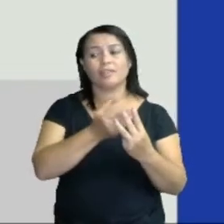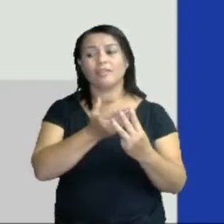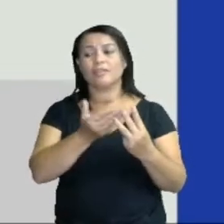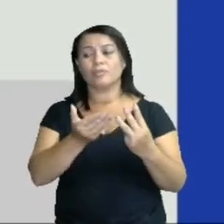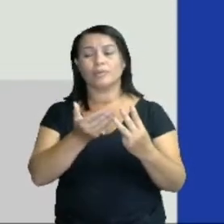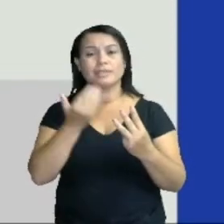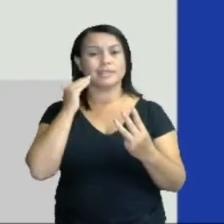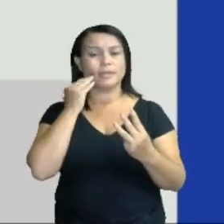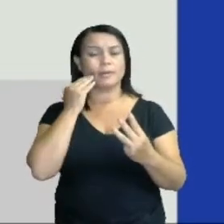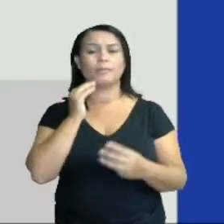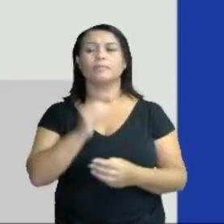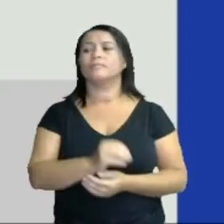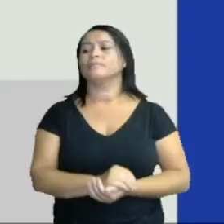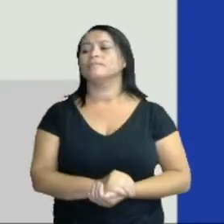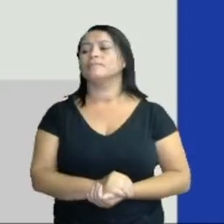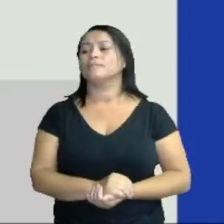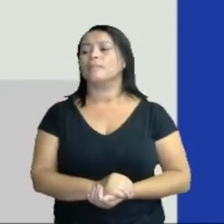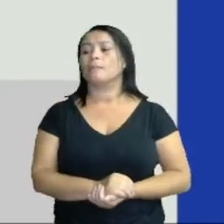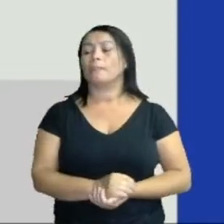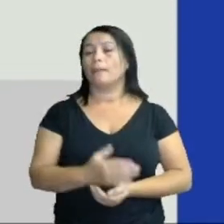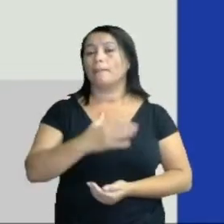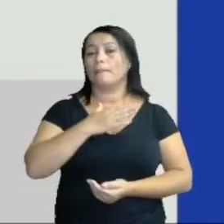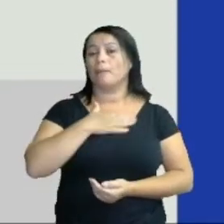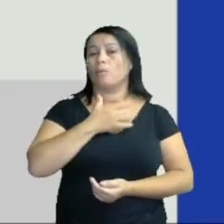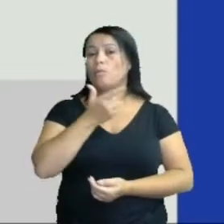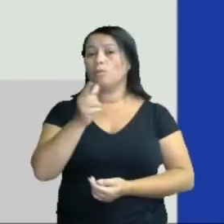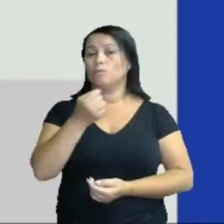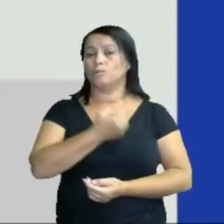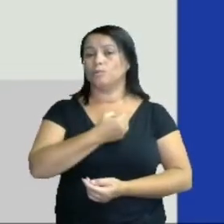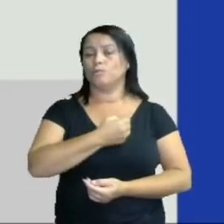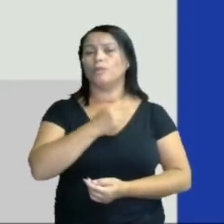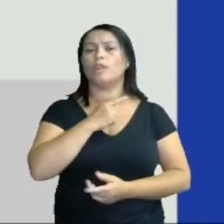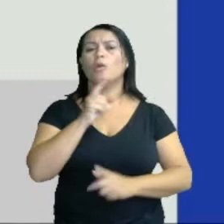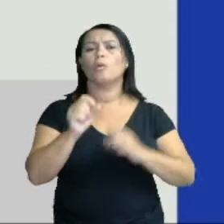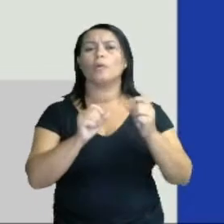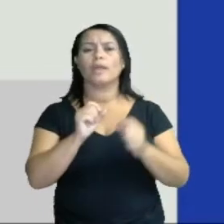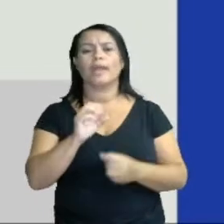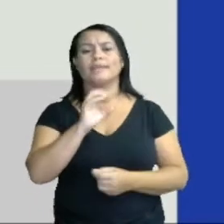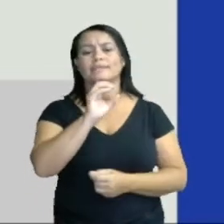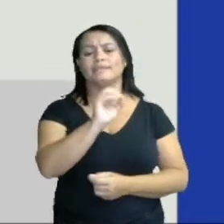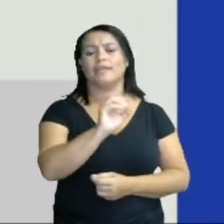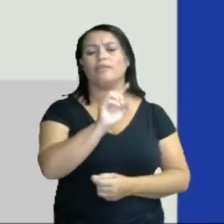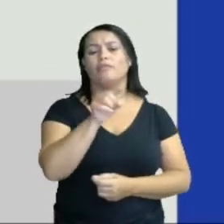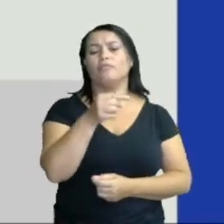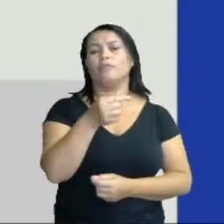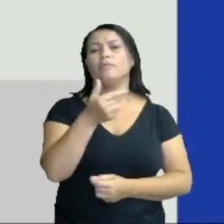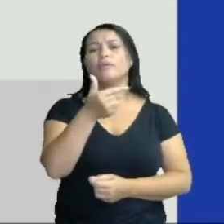2 casas, ok? Meu próximo número, eu tenho o seguinte aqui. Eu tenho